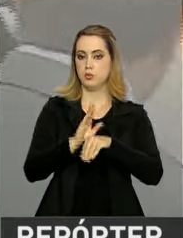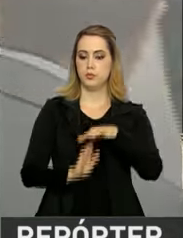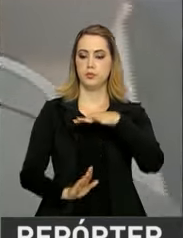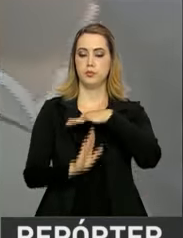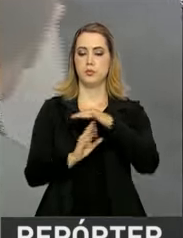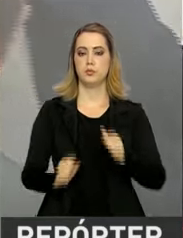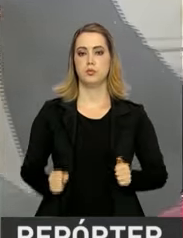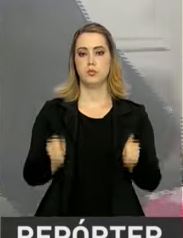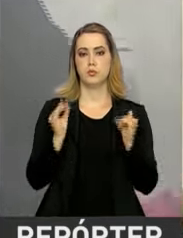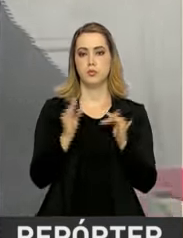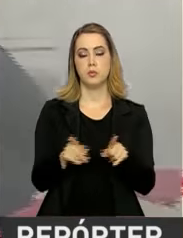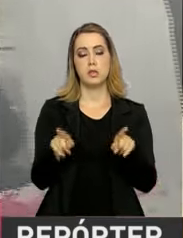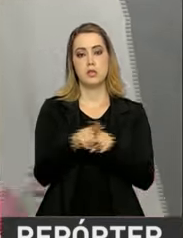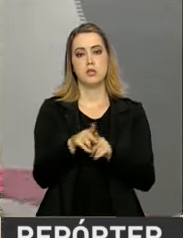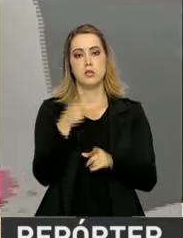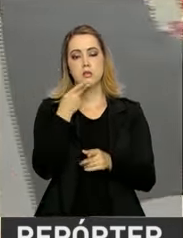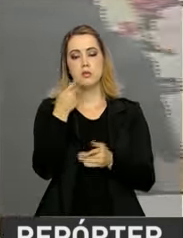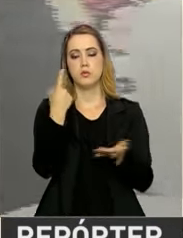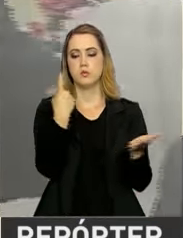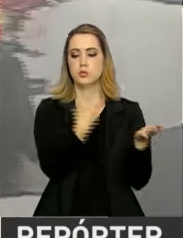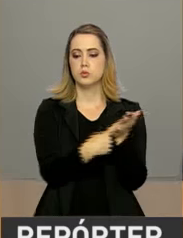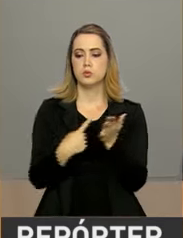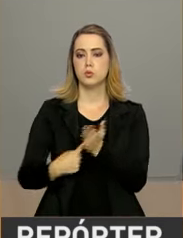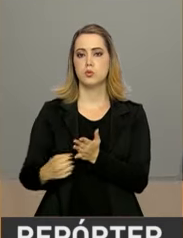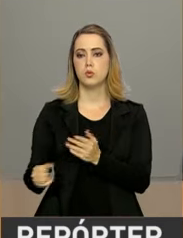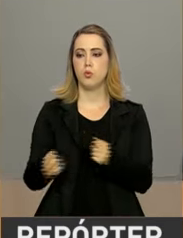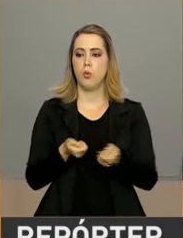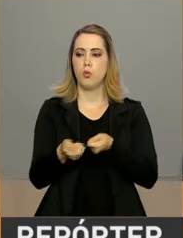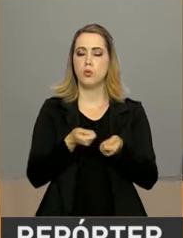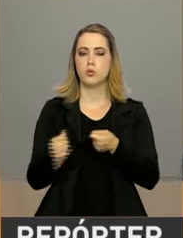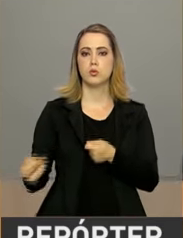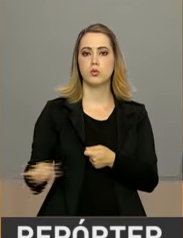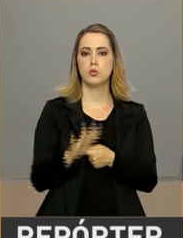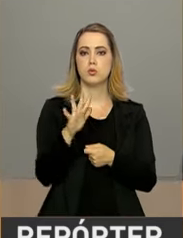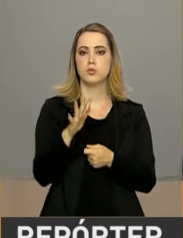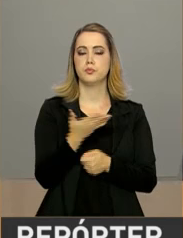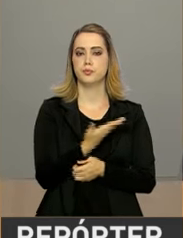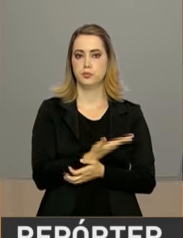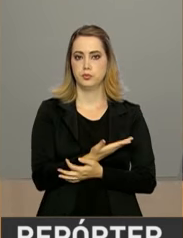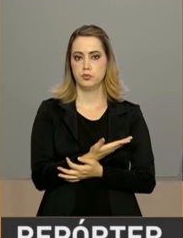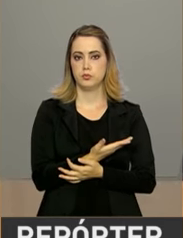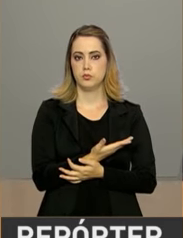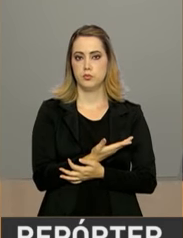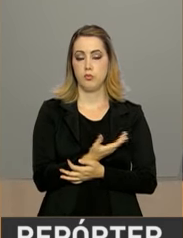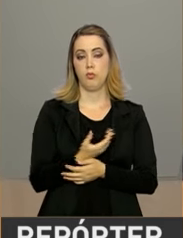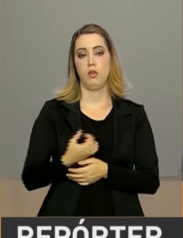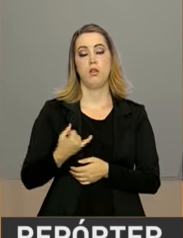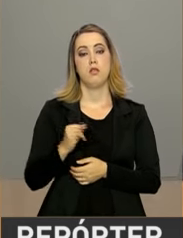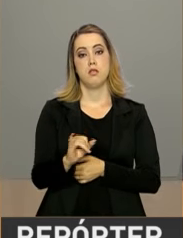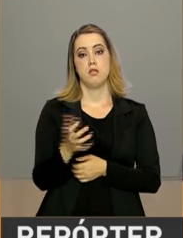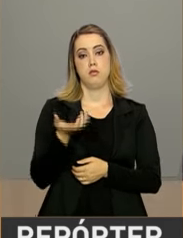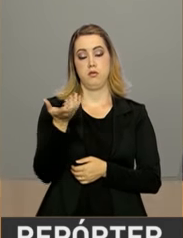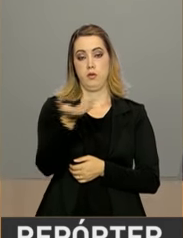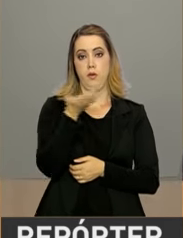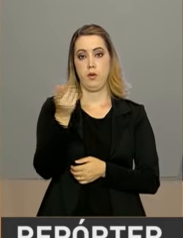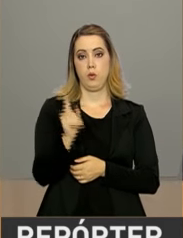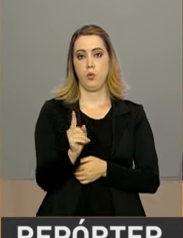reafirmou o compromisso com o controle da inflação se eu quisesse usar uma palavra a